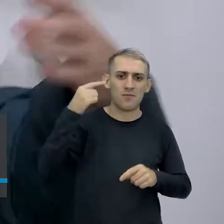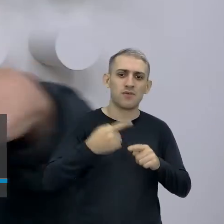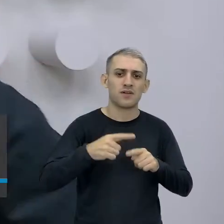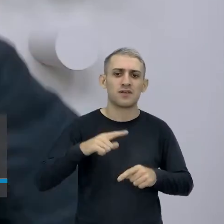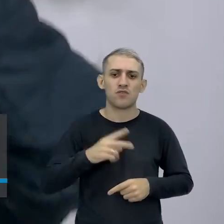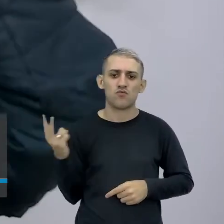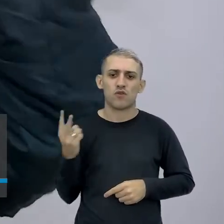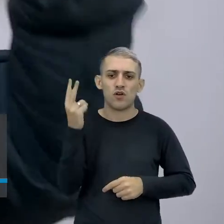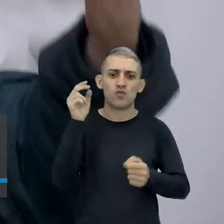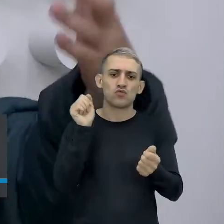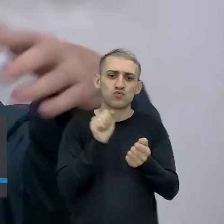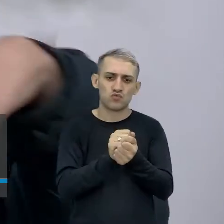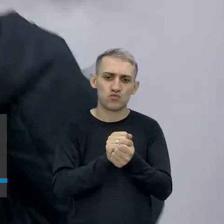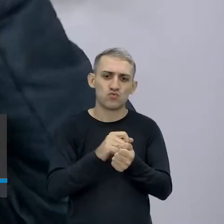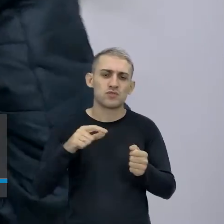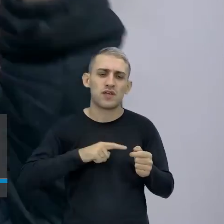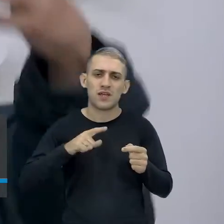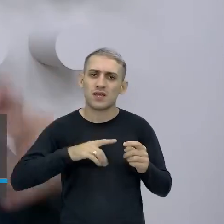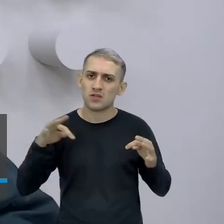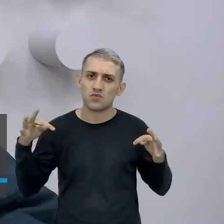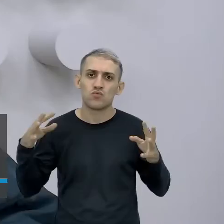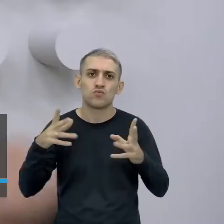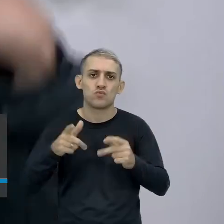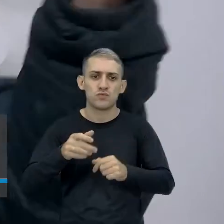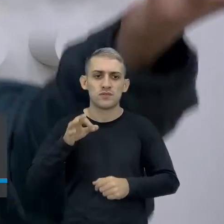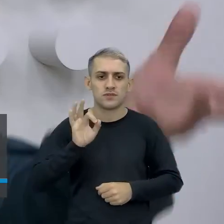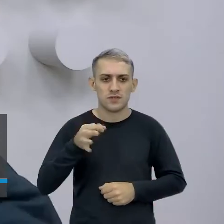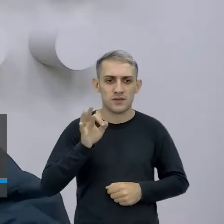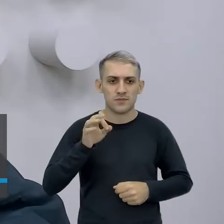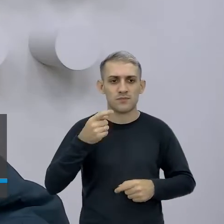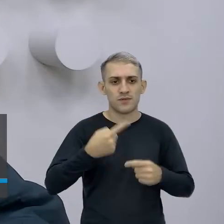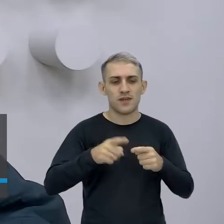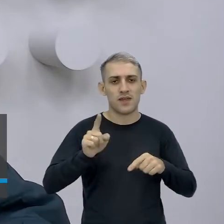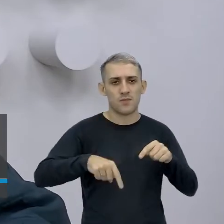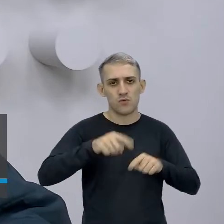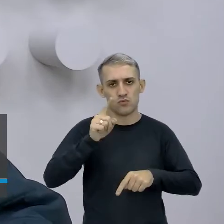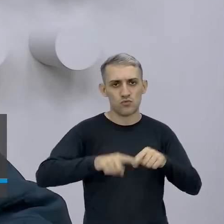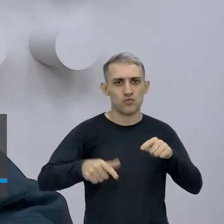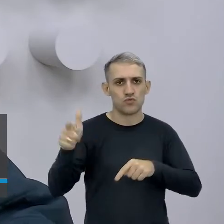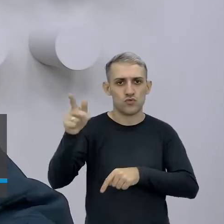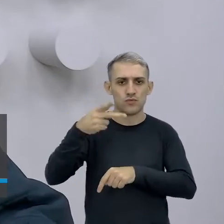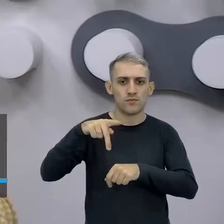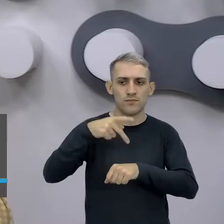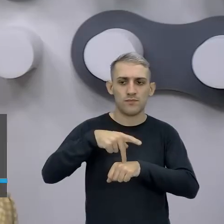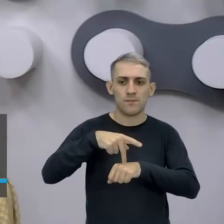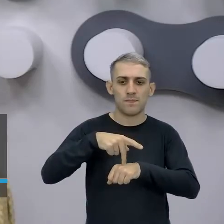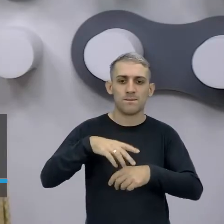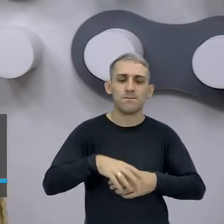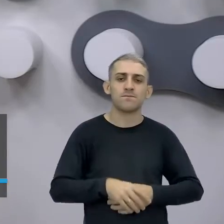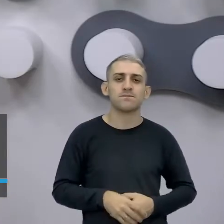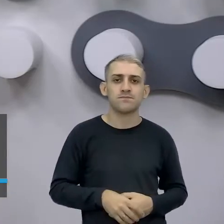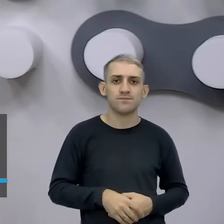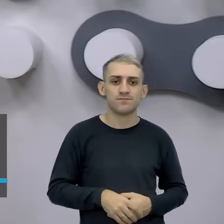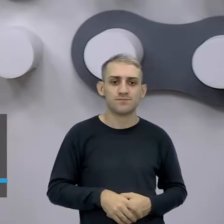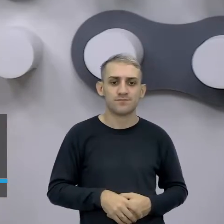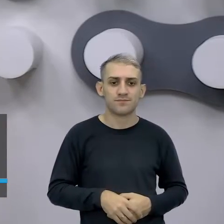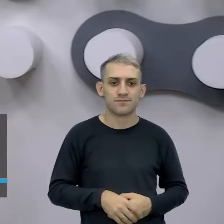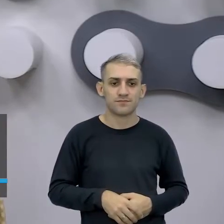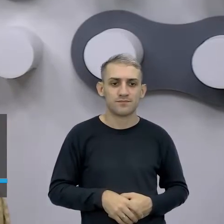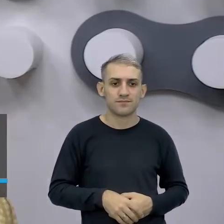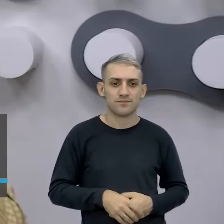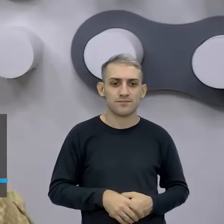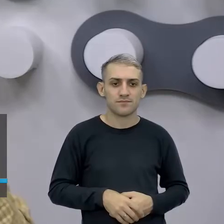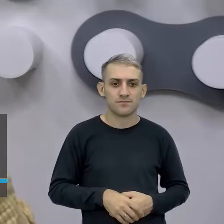valor agregado, vai ter tudo isso daí, né? Porque então, é um produto manufaturado. Isso. Fica o convite aqui, o professor que está trabalhando com